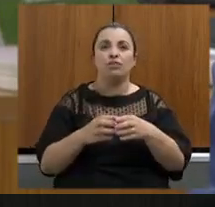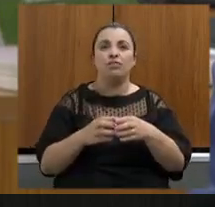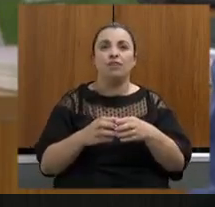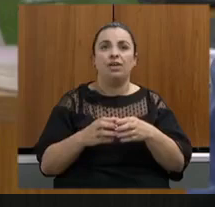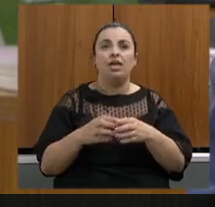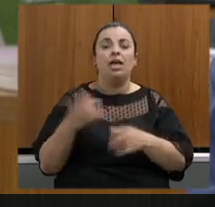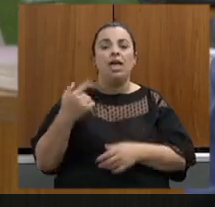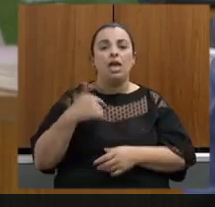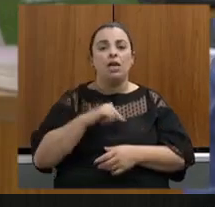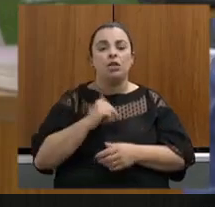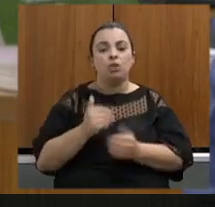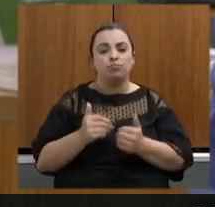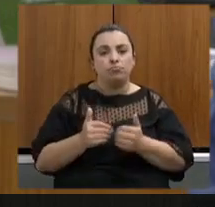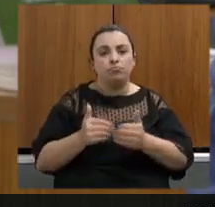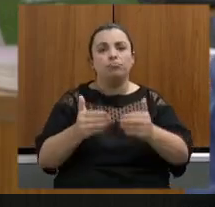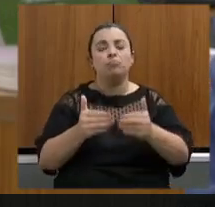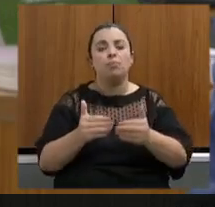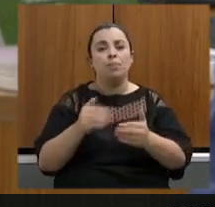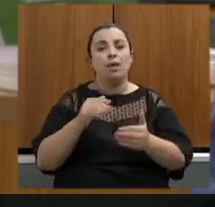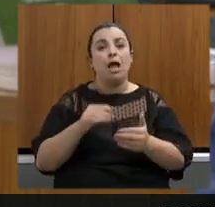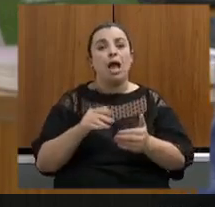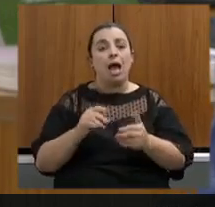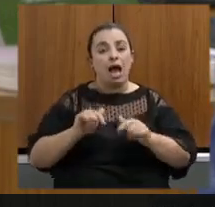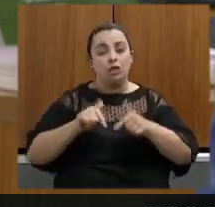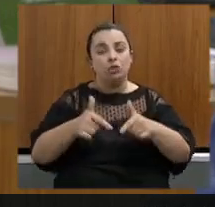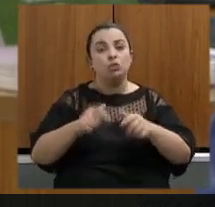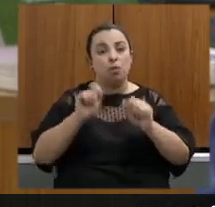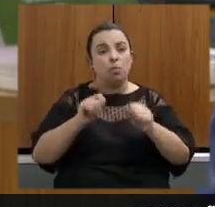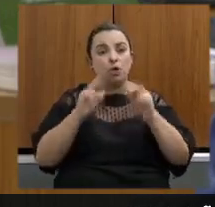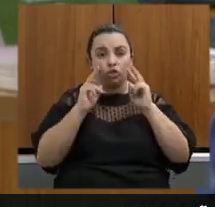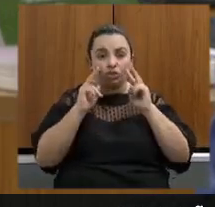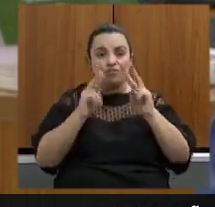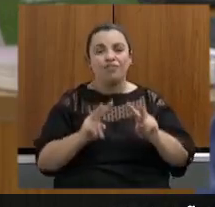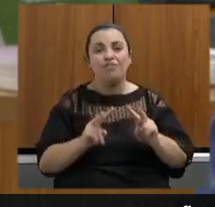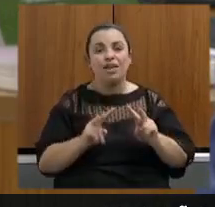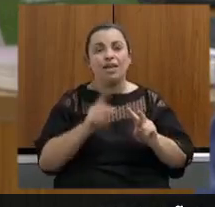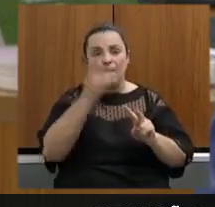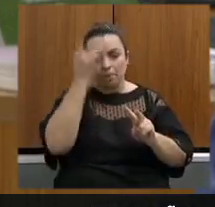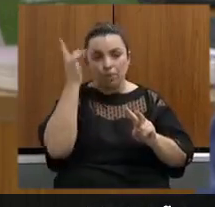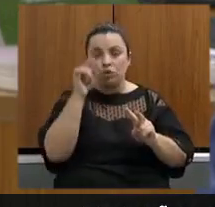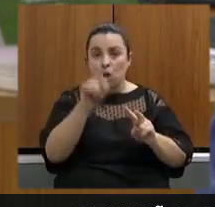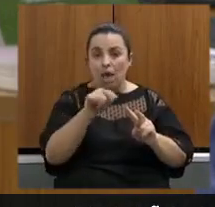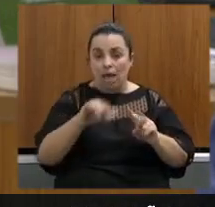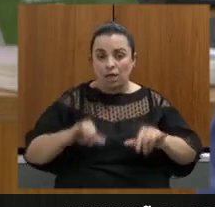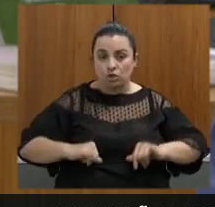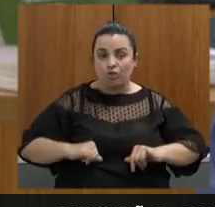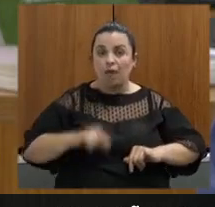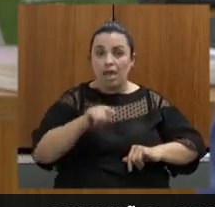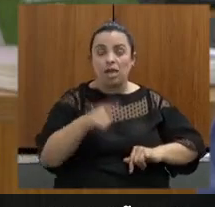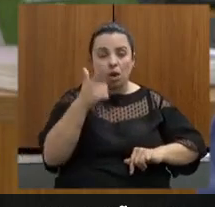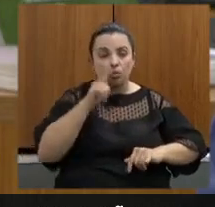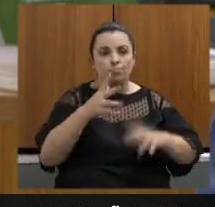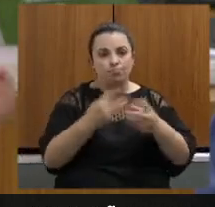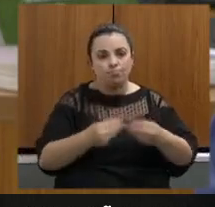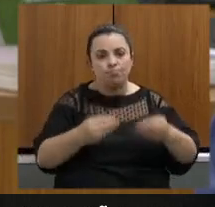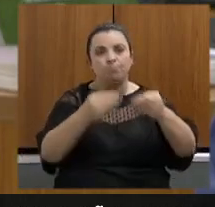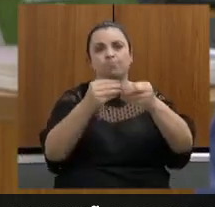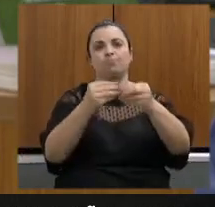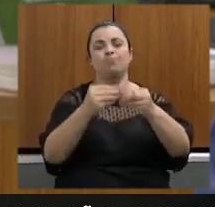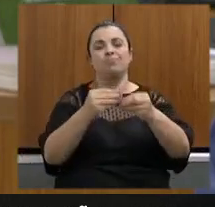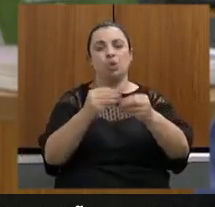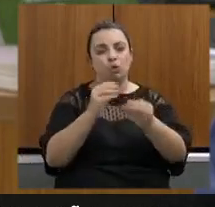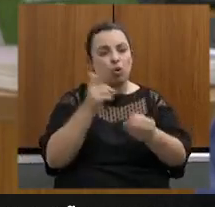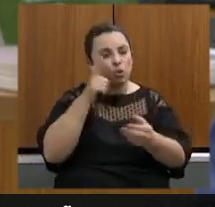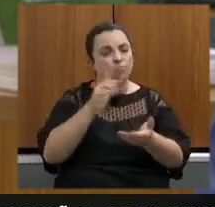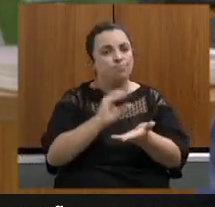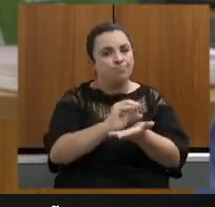parta para realizar ações que a gente pode ver que o atingido está sendo realmente contemplado como nosso